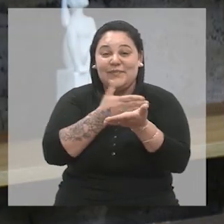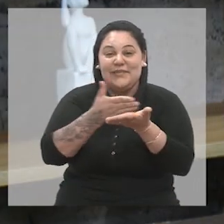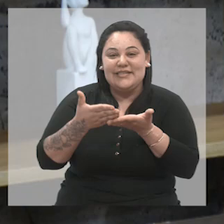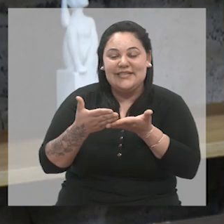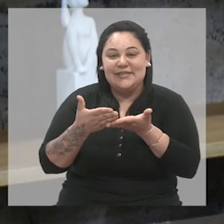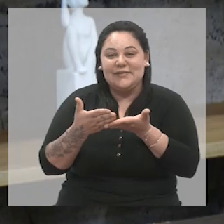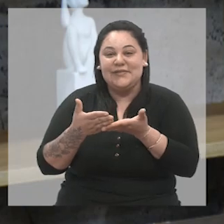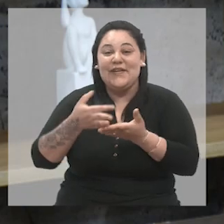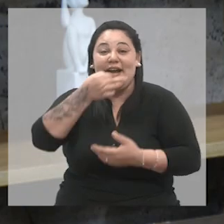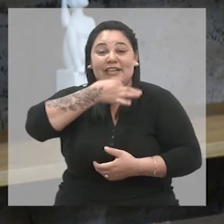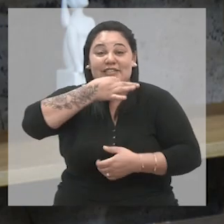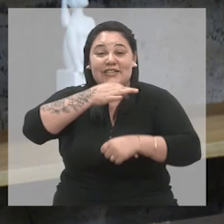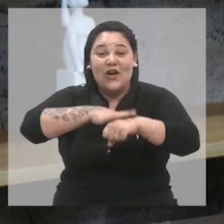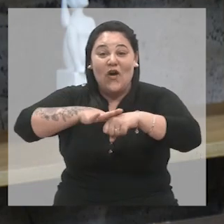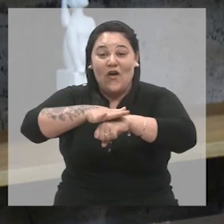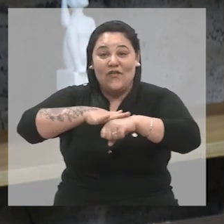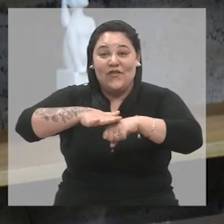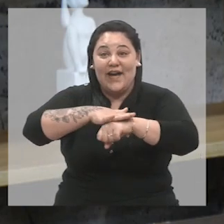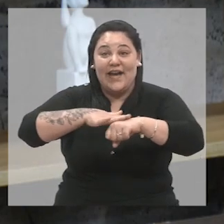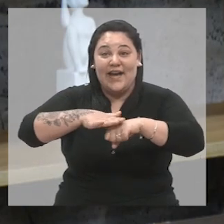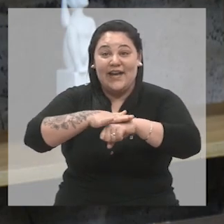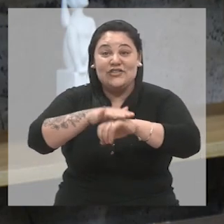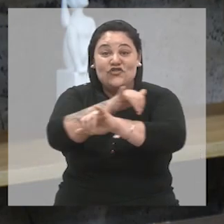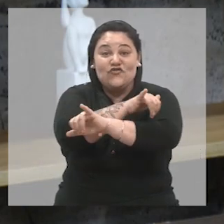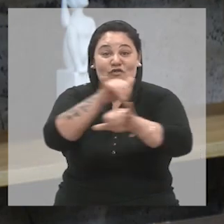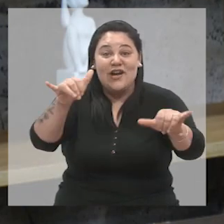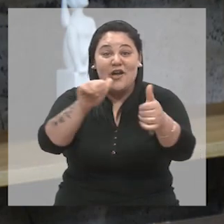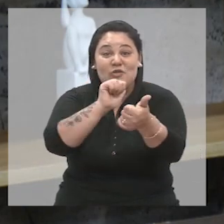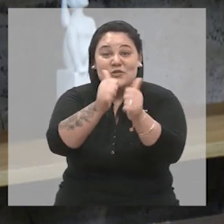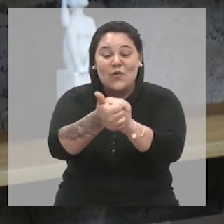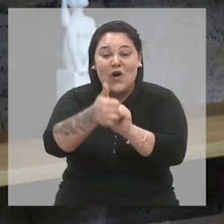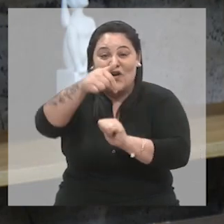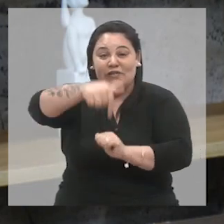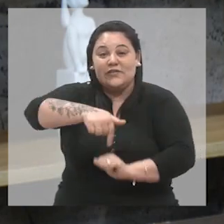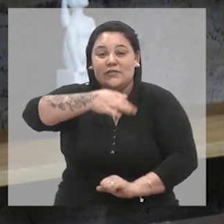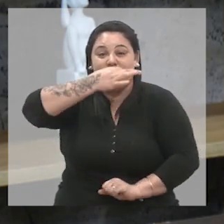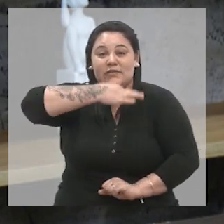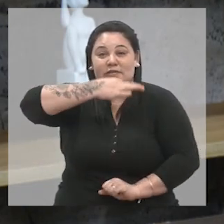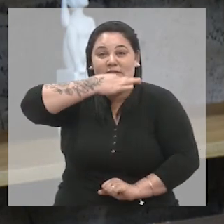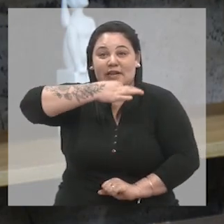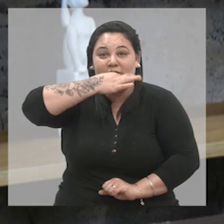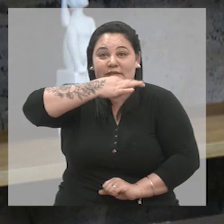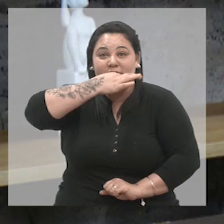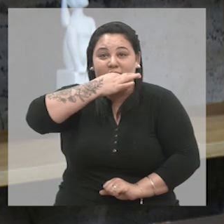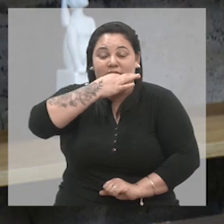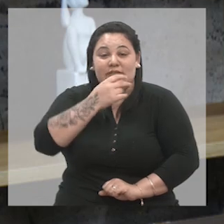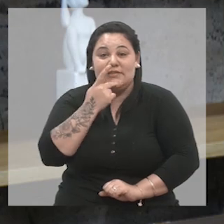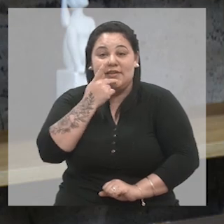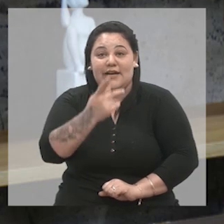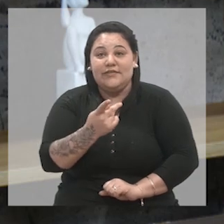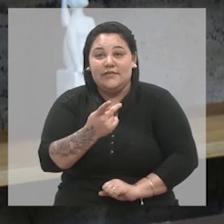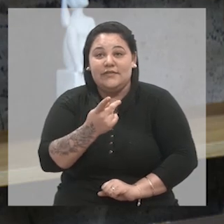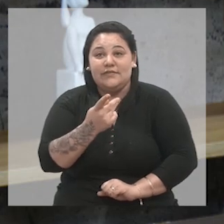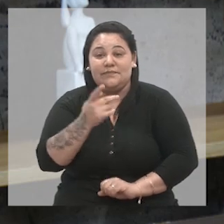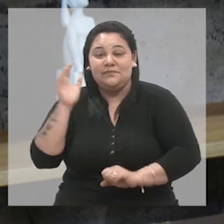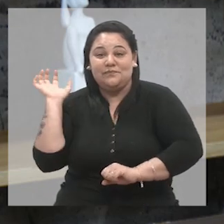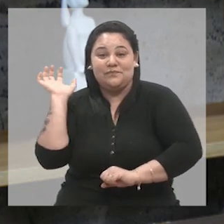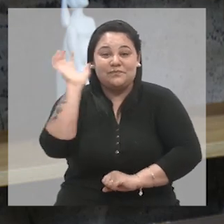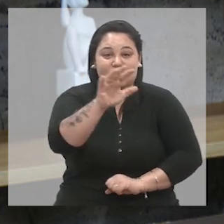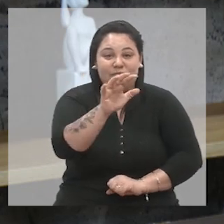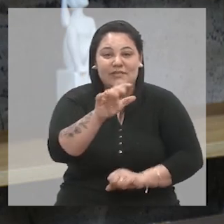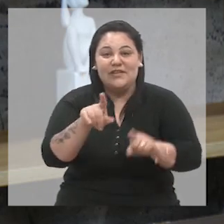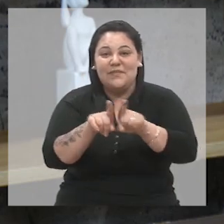Olá, estamos iniciando o Caxias Conversa, edição divulgando o esporte de Caxias do Sul. Vamos falar de